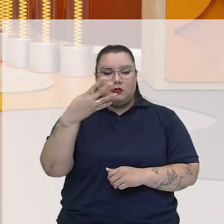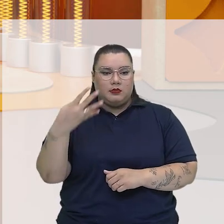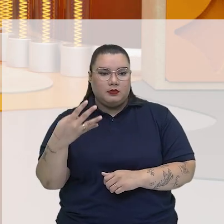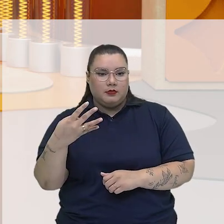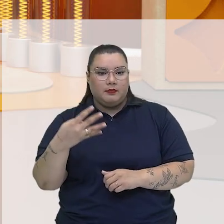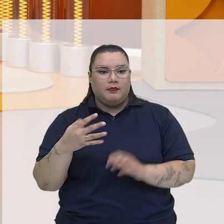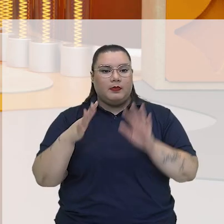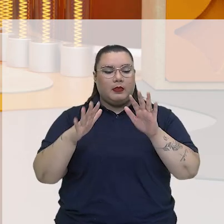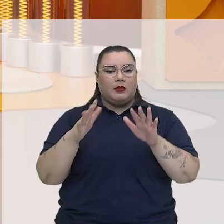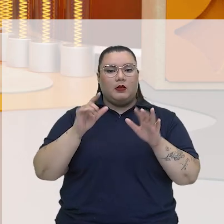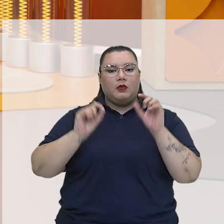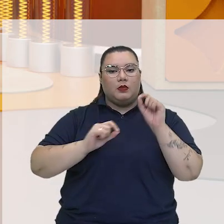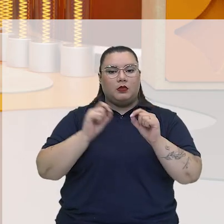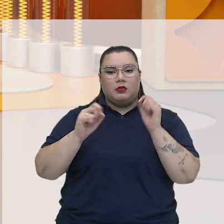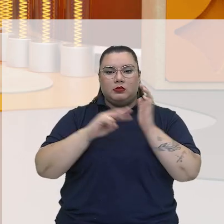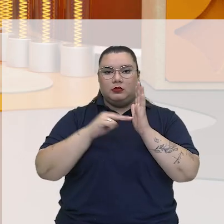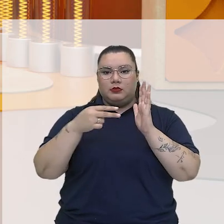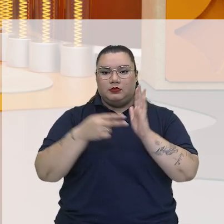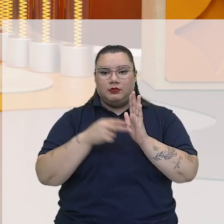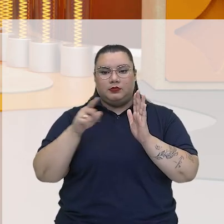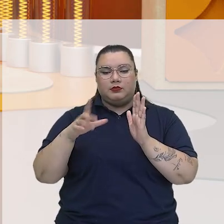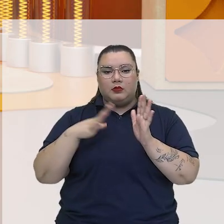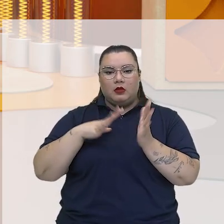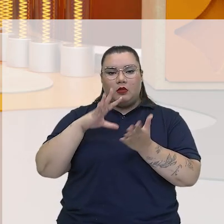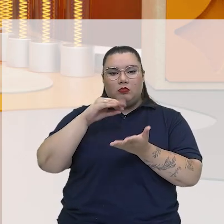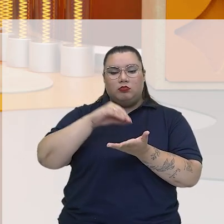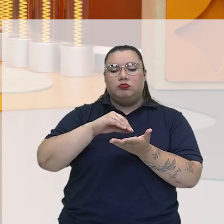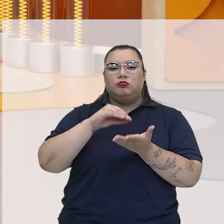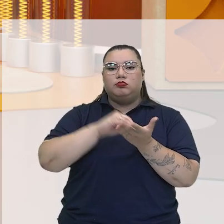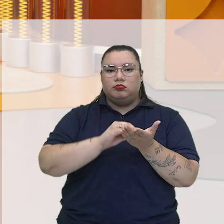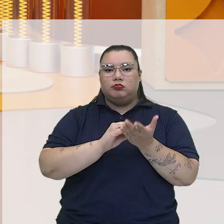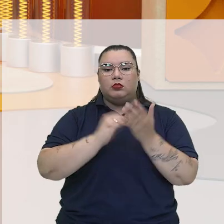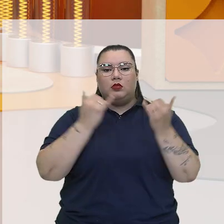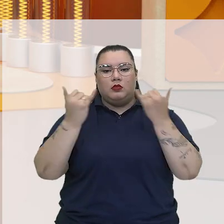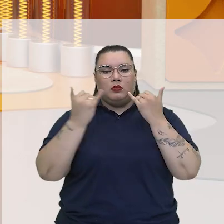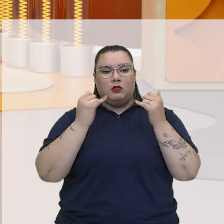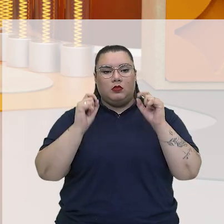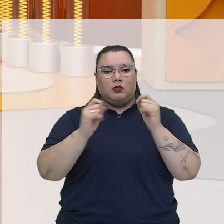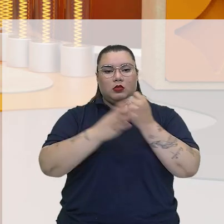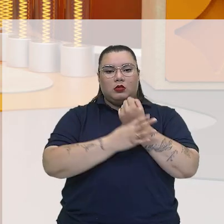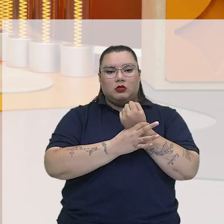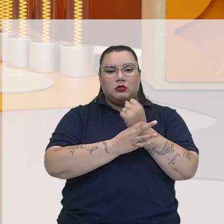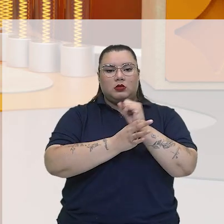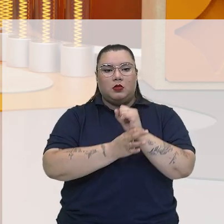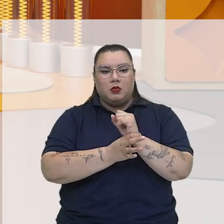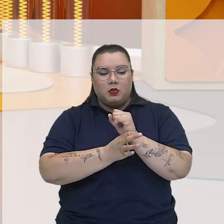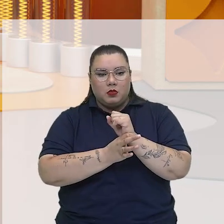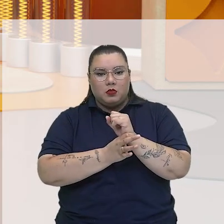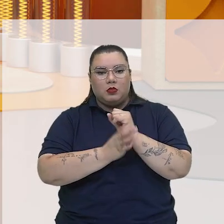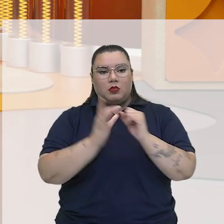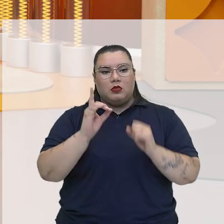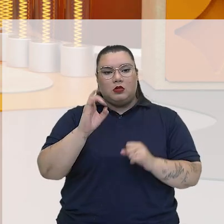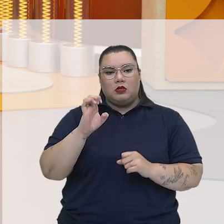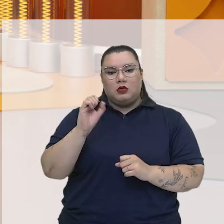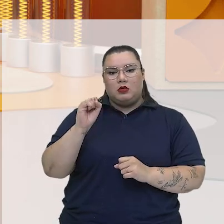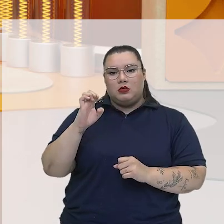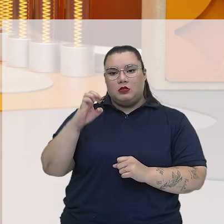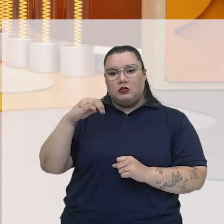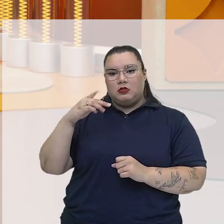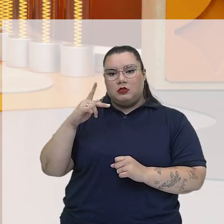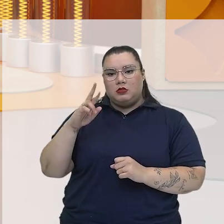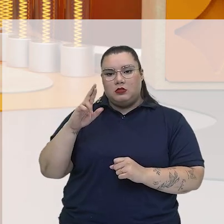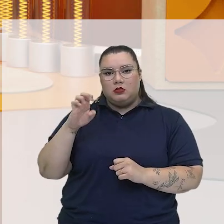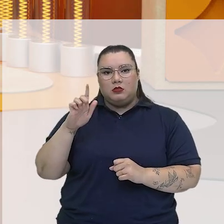13.134, na qual se institucionalizou o chamado seguro do defeso. Então, os